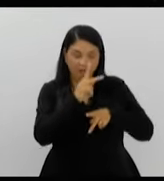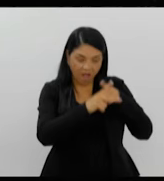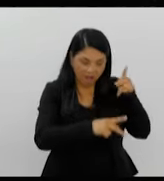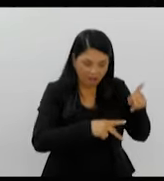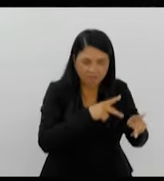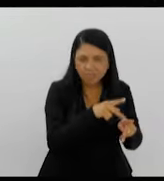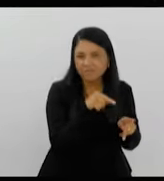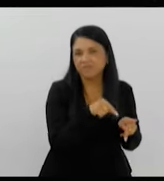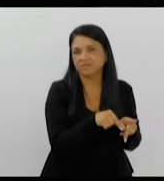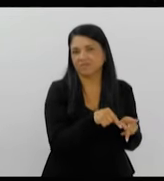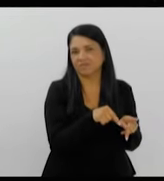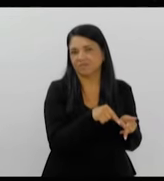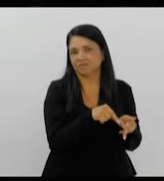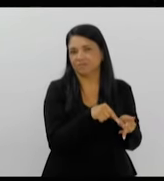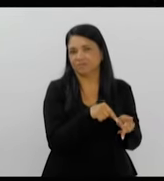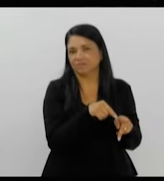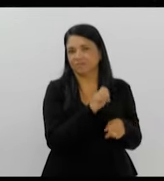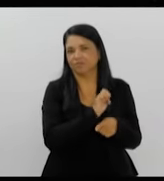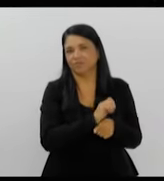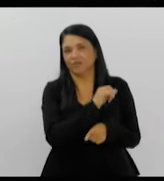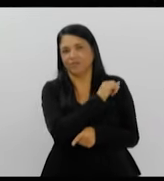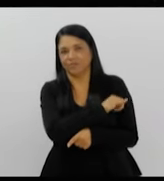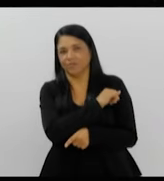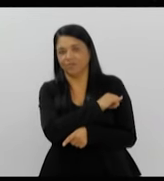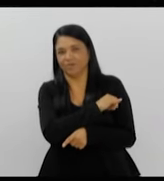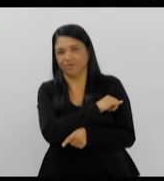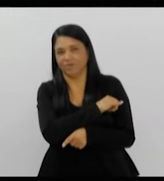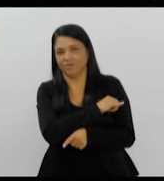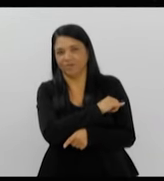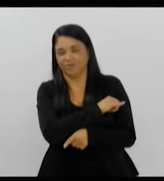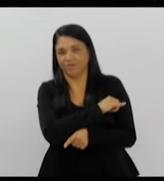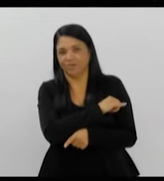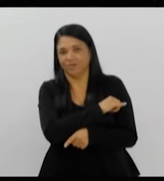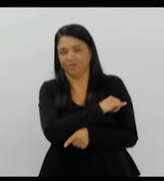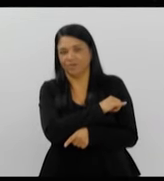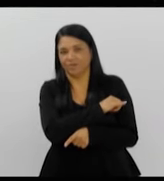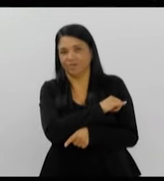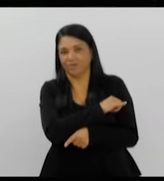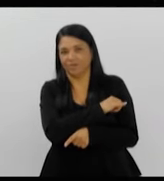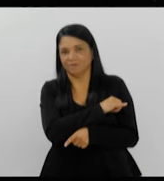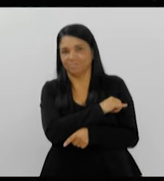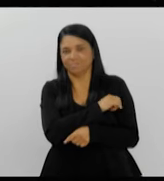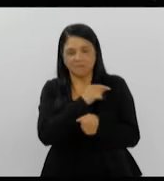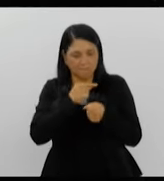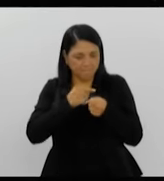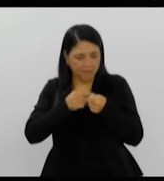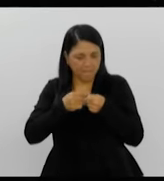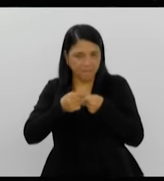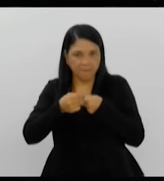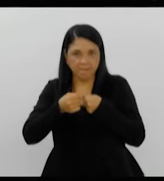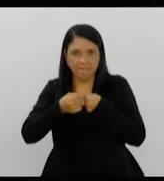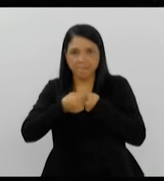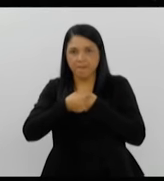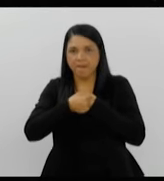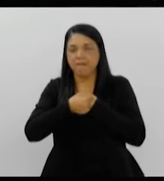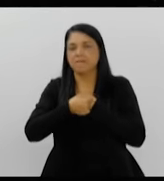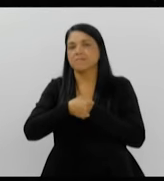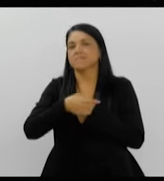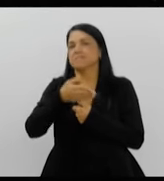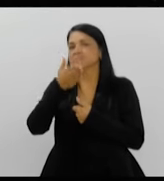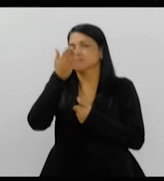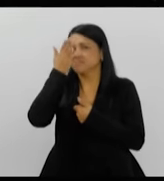população Fluminense nos seus mais diversos municípios saberão